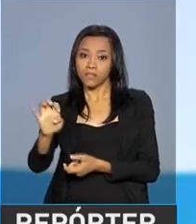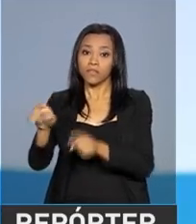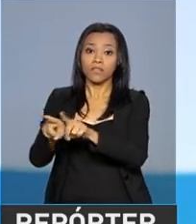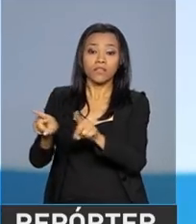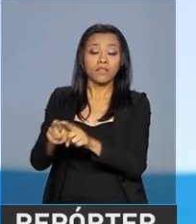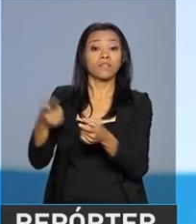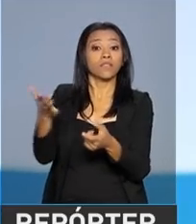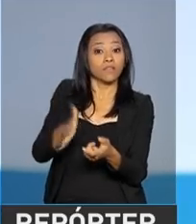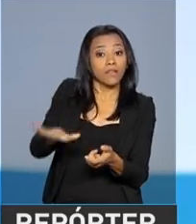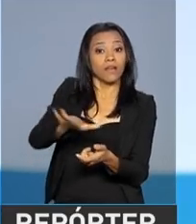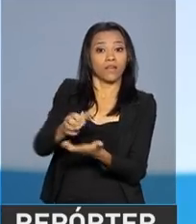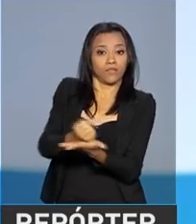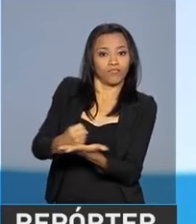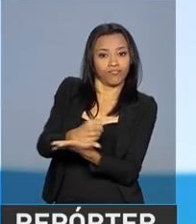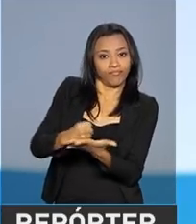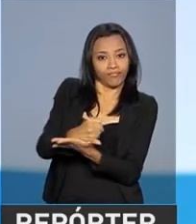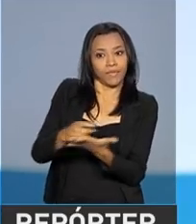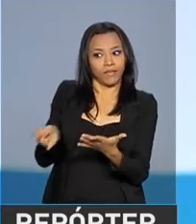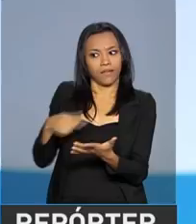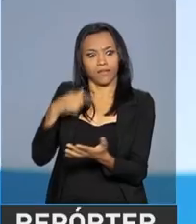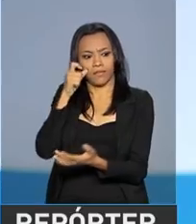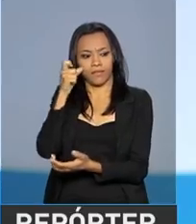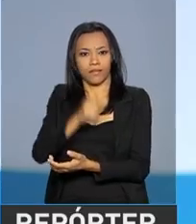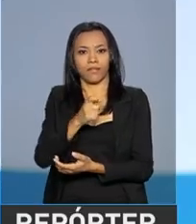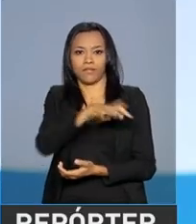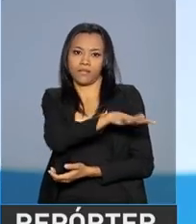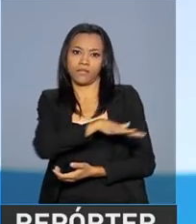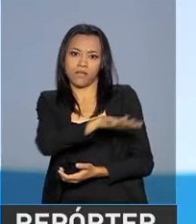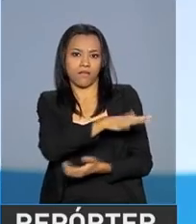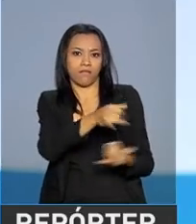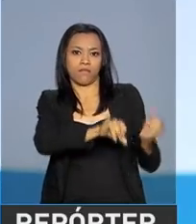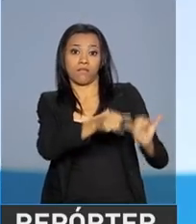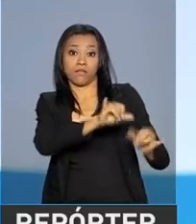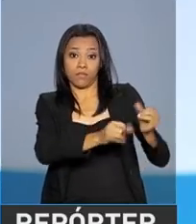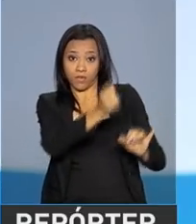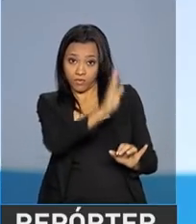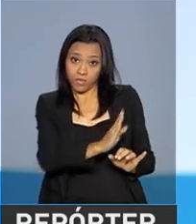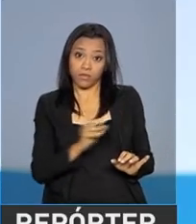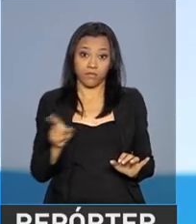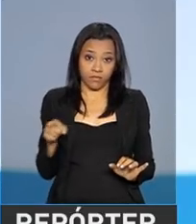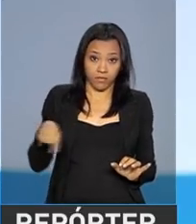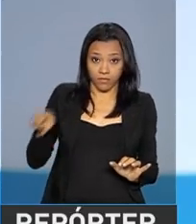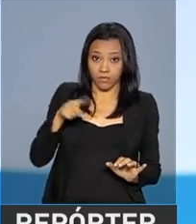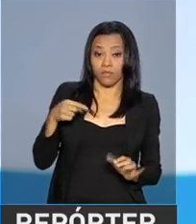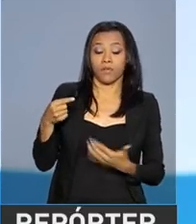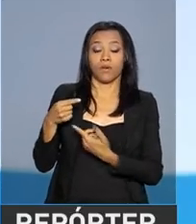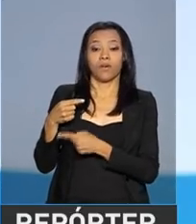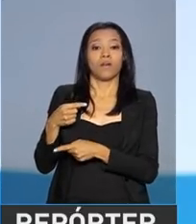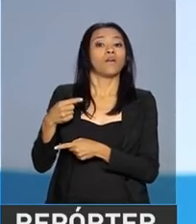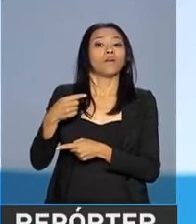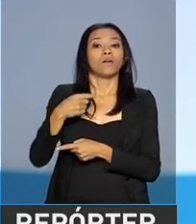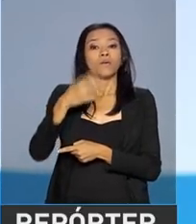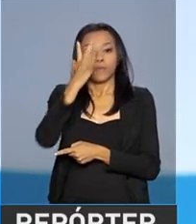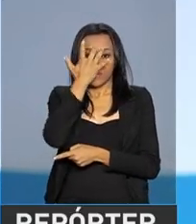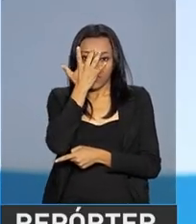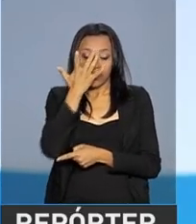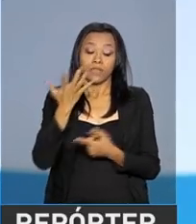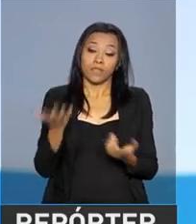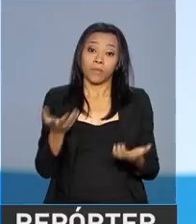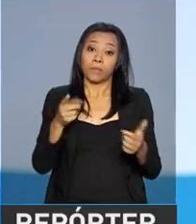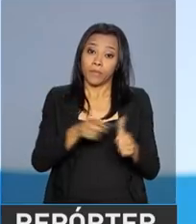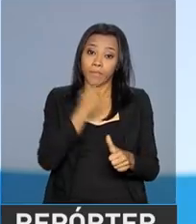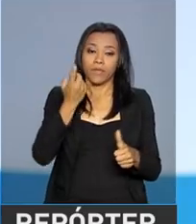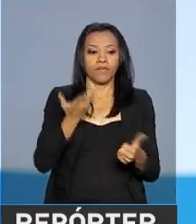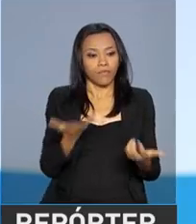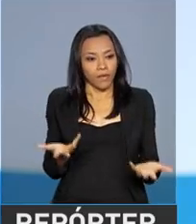muito interesse pela indústria é a química brasileira eu quero numa primeira palavra cumprimentá-los